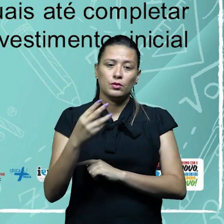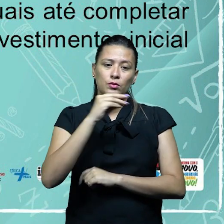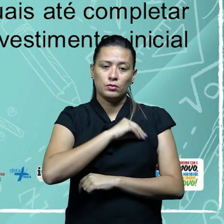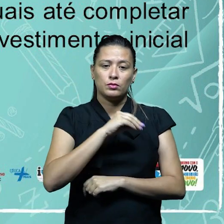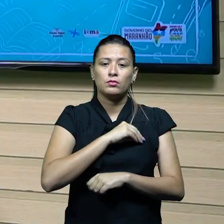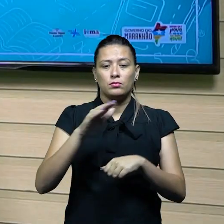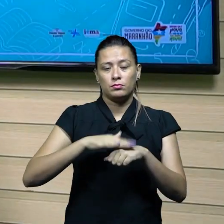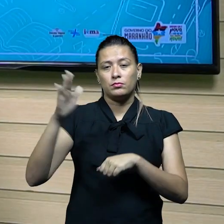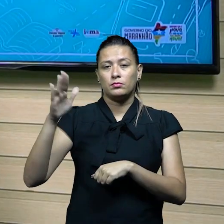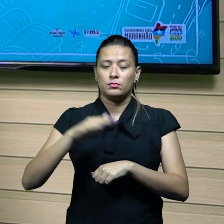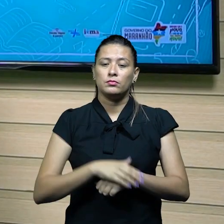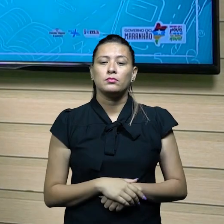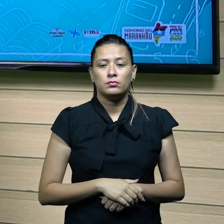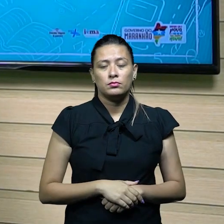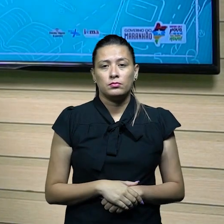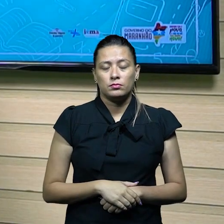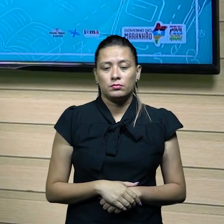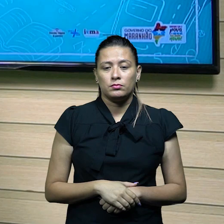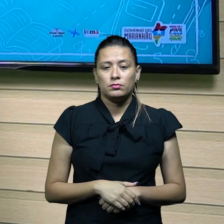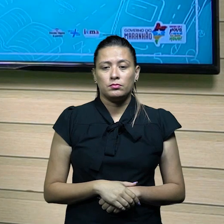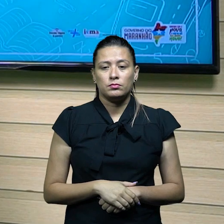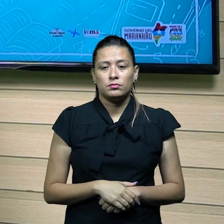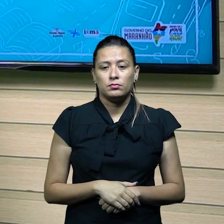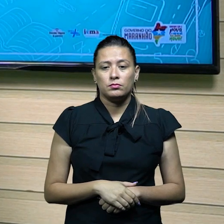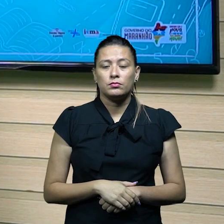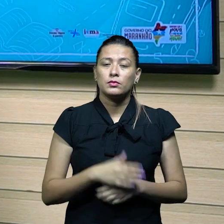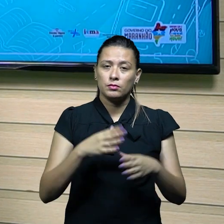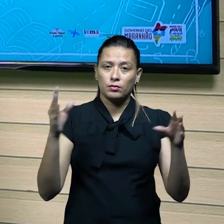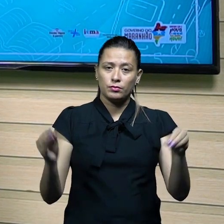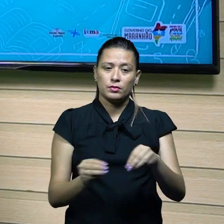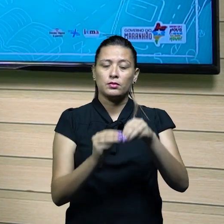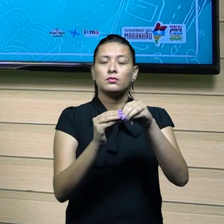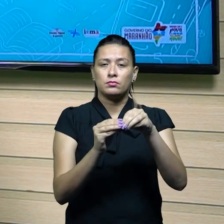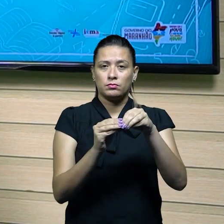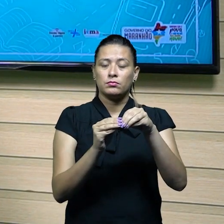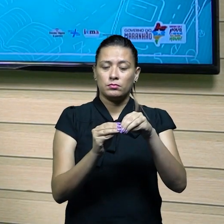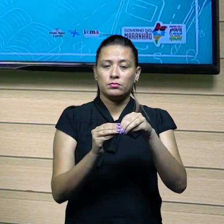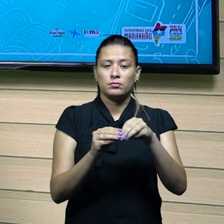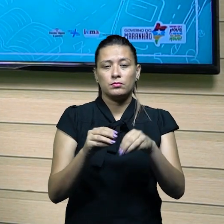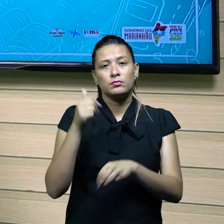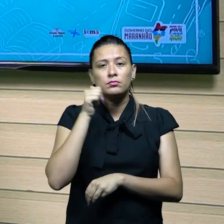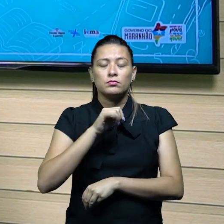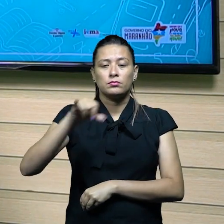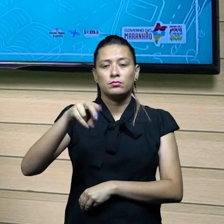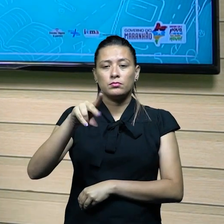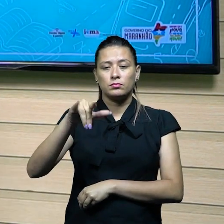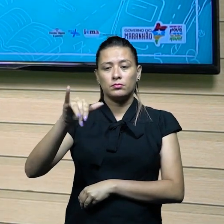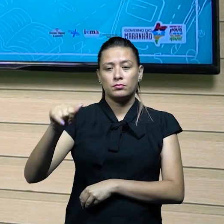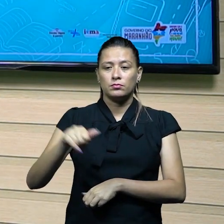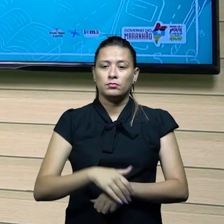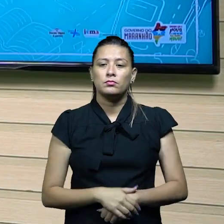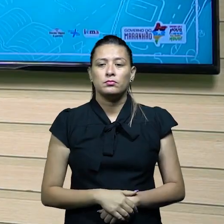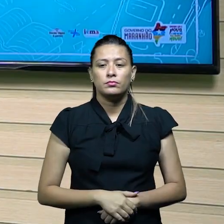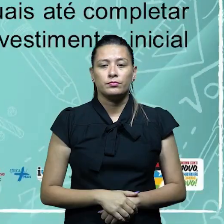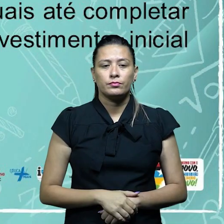5 anos, ok? Então, nosso investimento, essa análise de investimento é baseada em 2021 até o ano 2026, certinho? A nossa